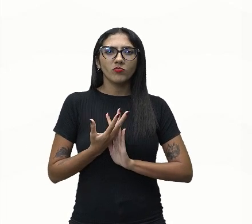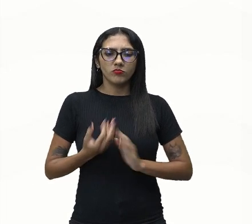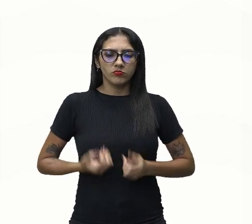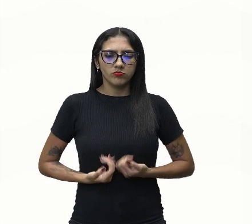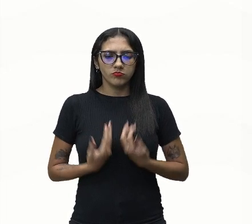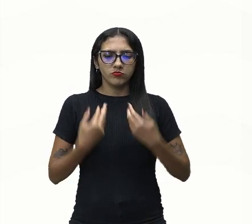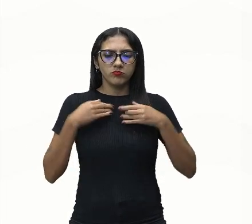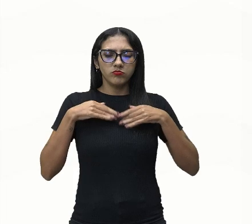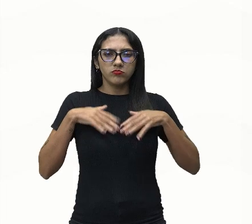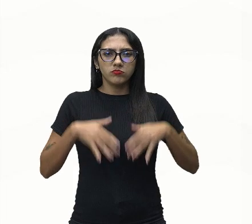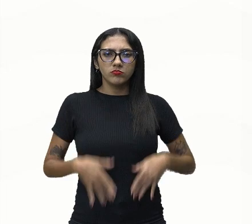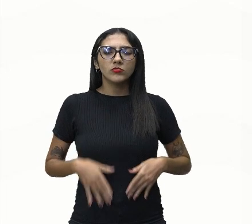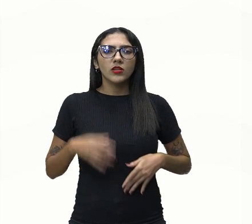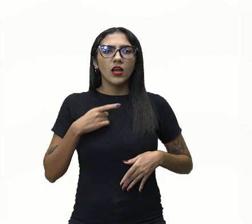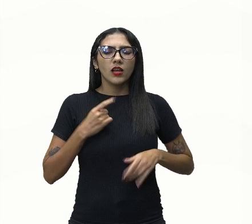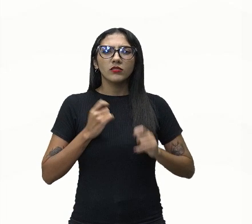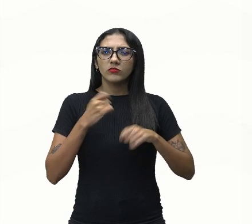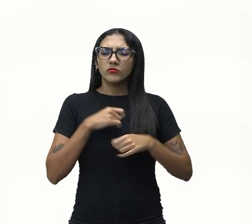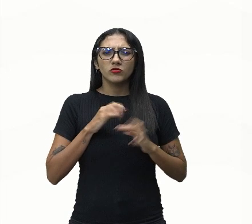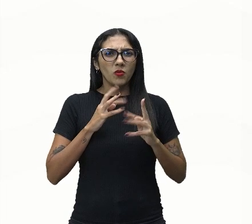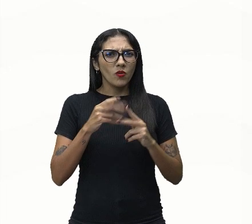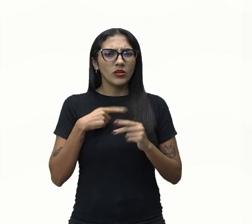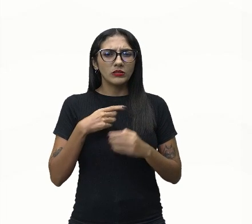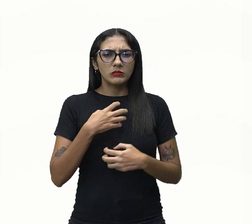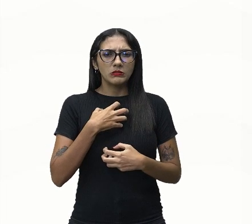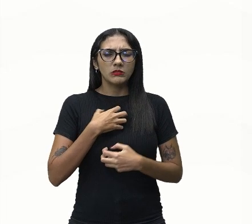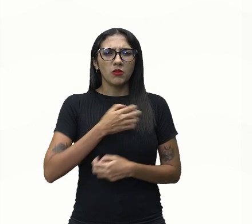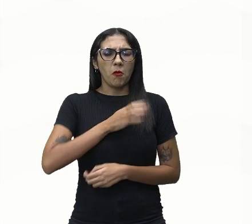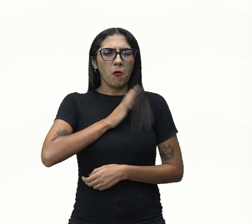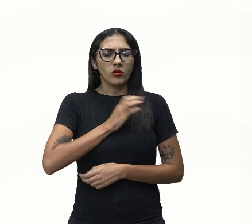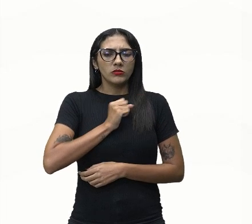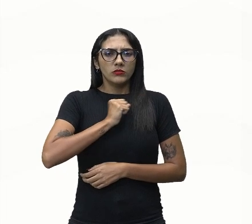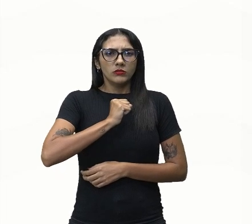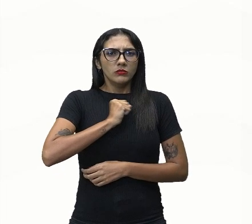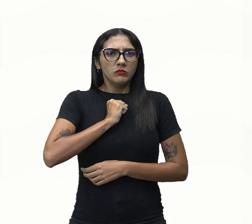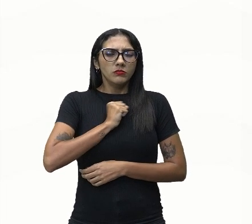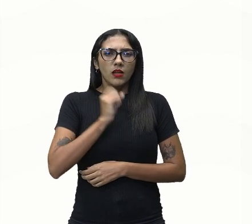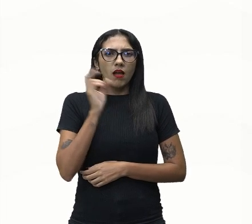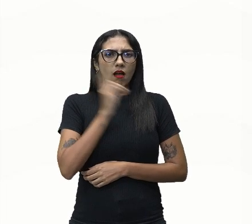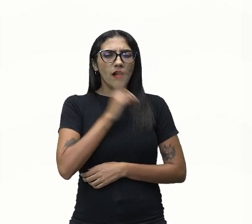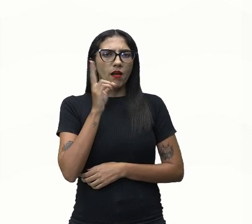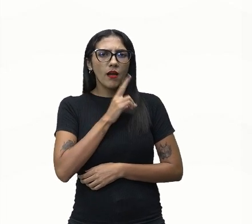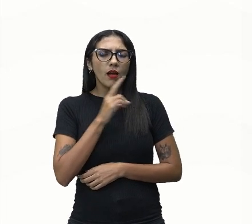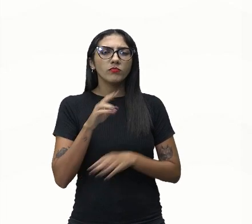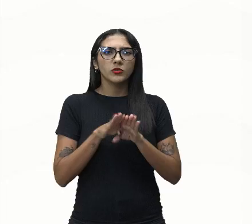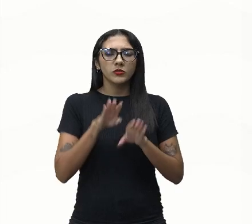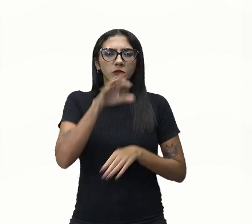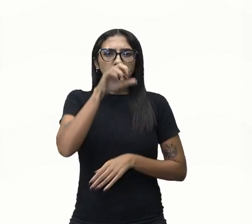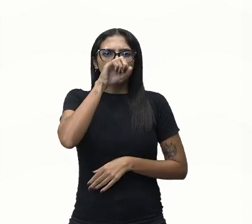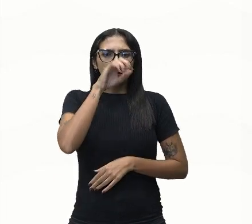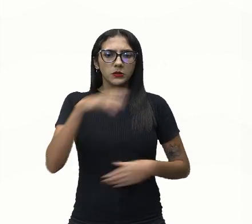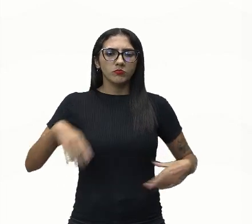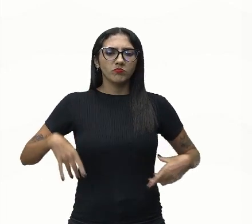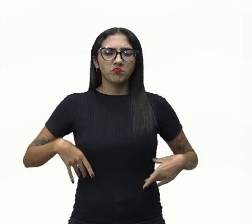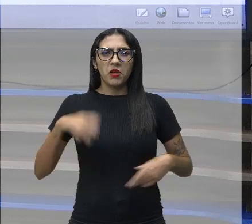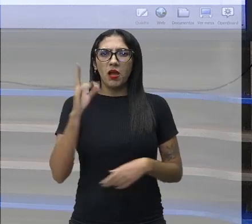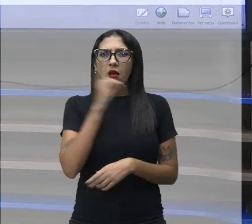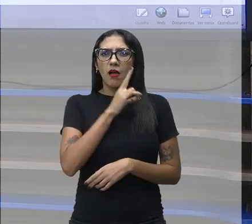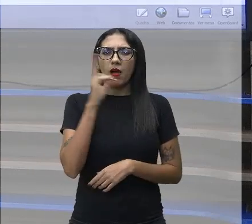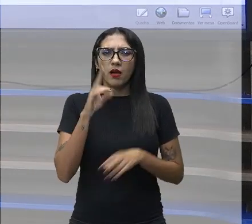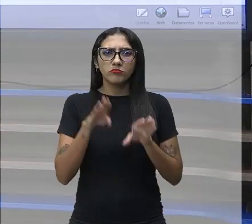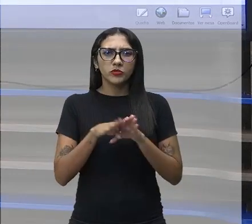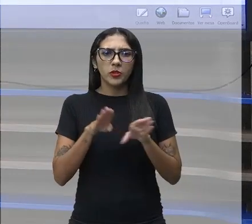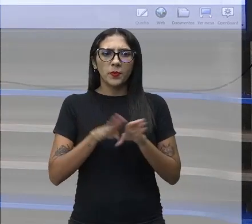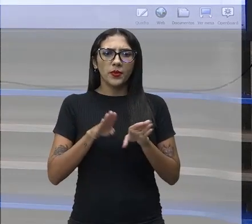ela pode causar ali todas essas sensações: taquicardia, aumento da frequência respiratória, aumento da taxa de glicose